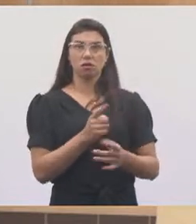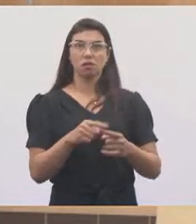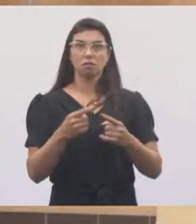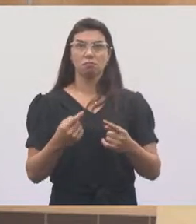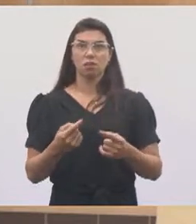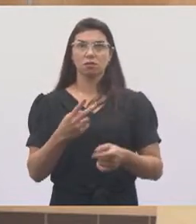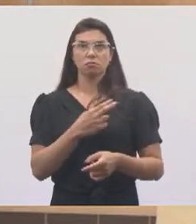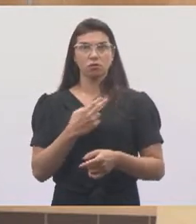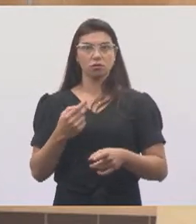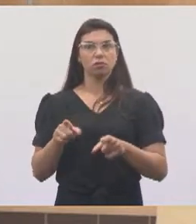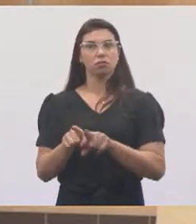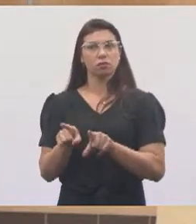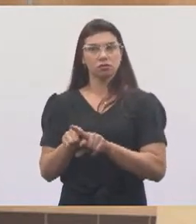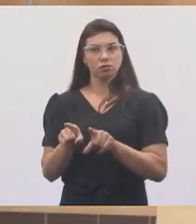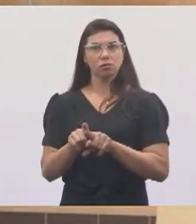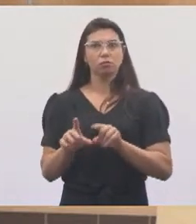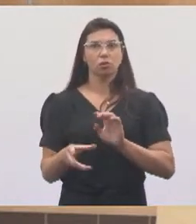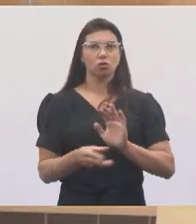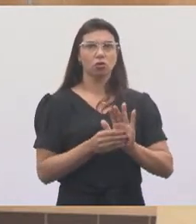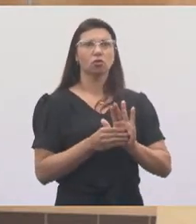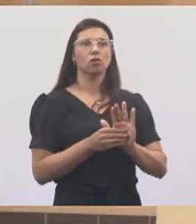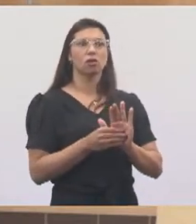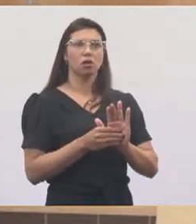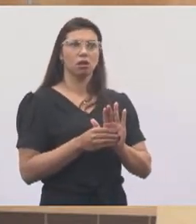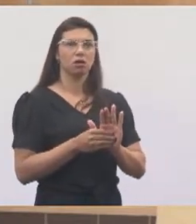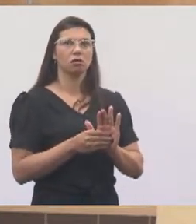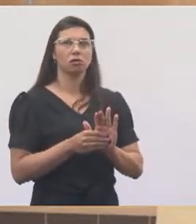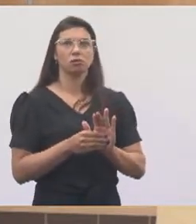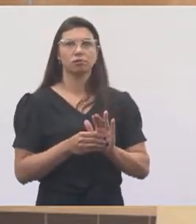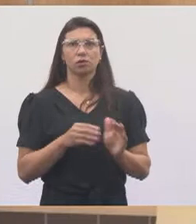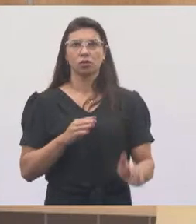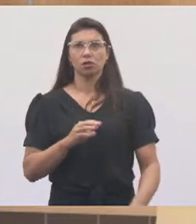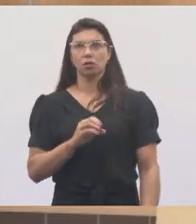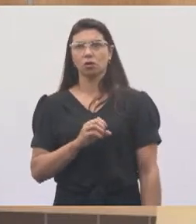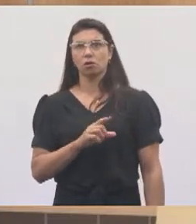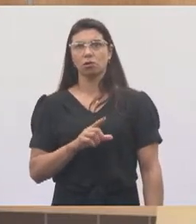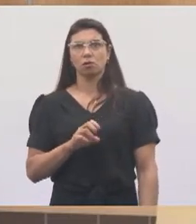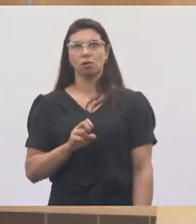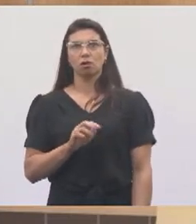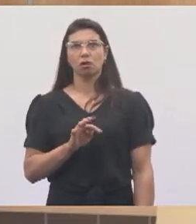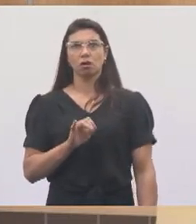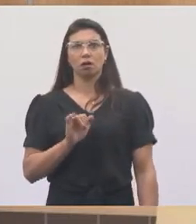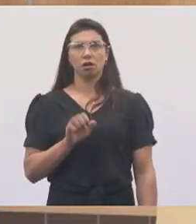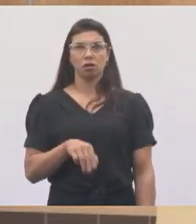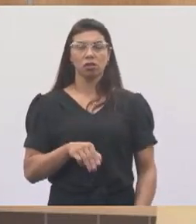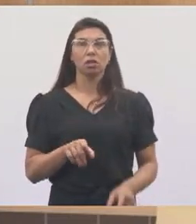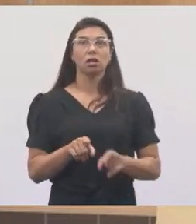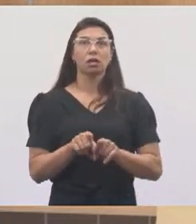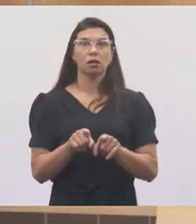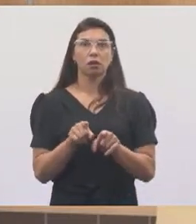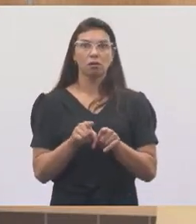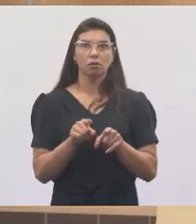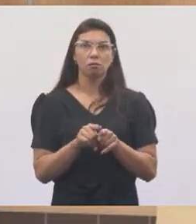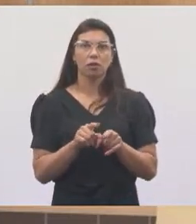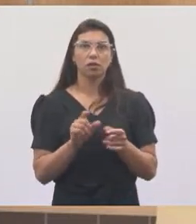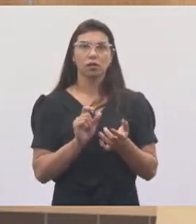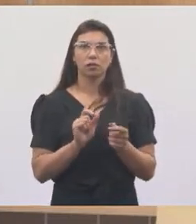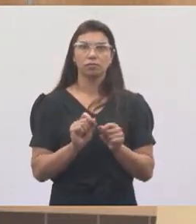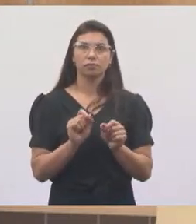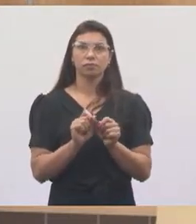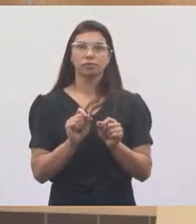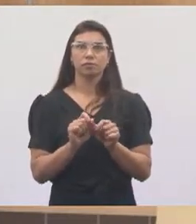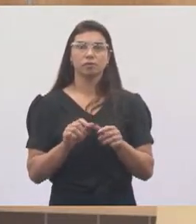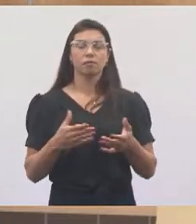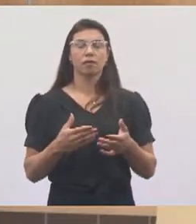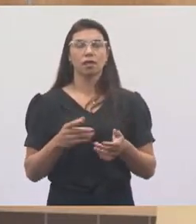nome também foi colocado no boletim, por ser o presidente da associação de moradores, está atuando ali no bairro, achou que estava tendo